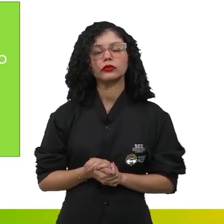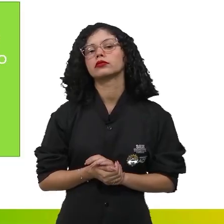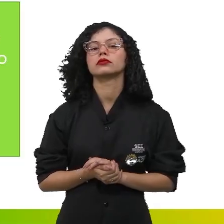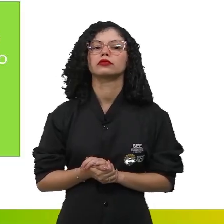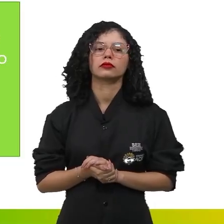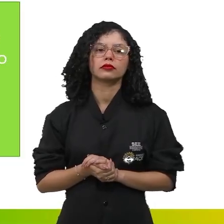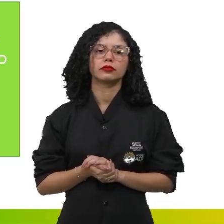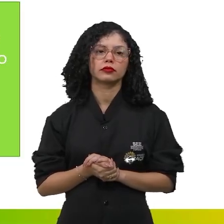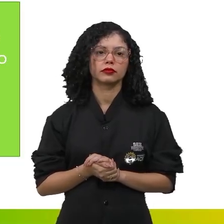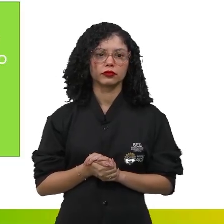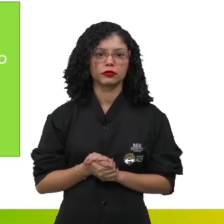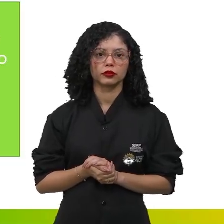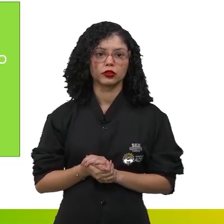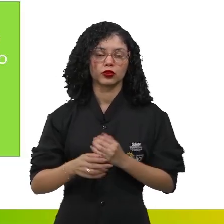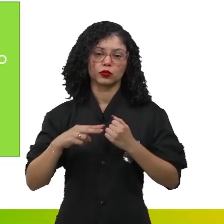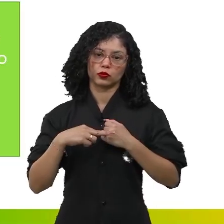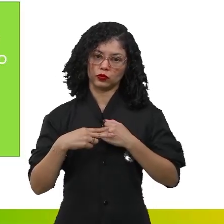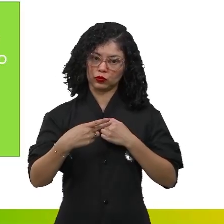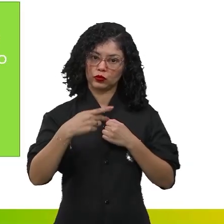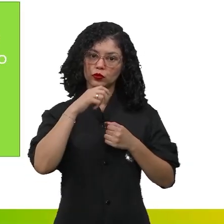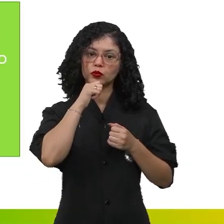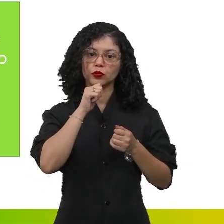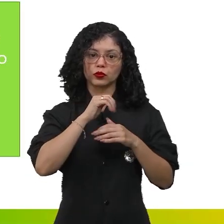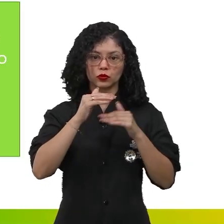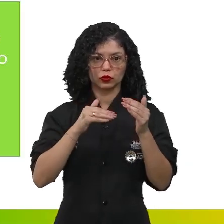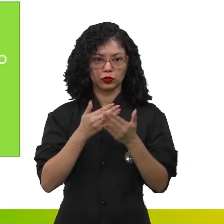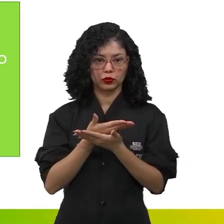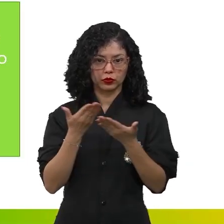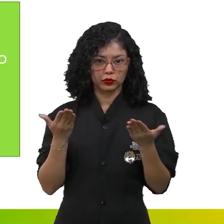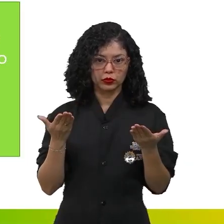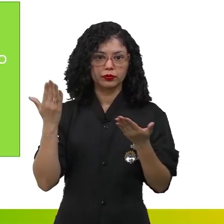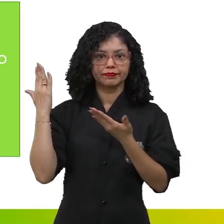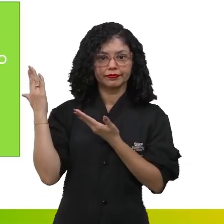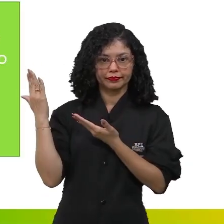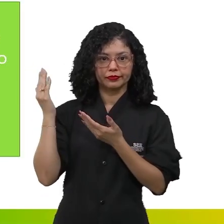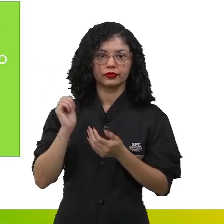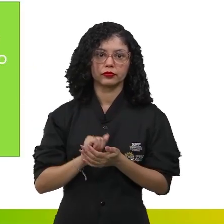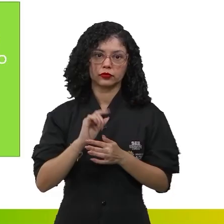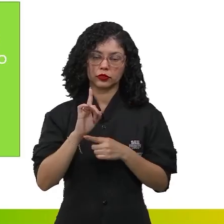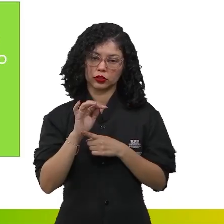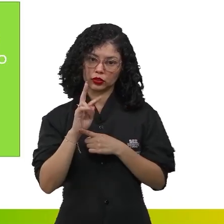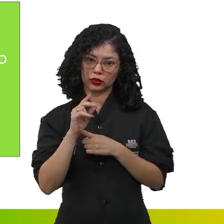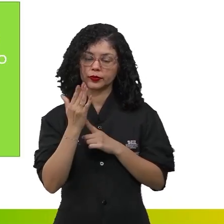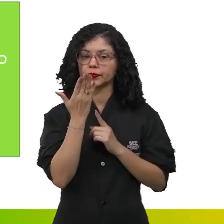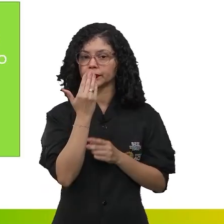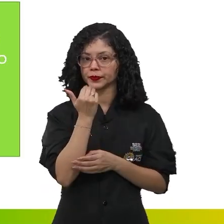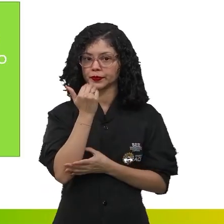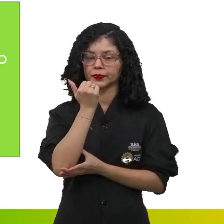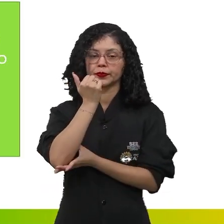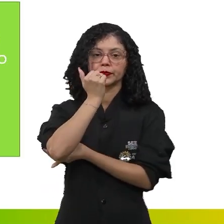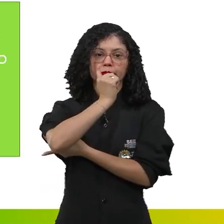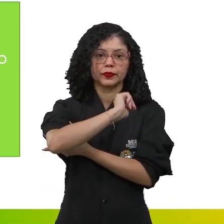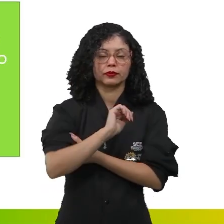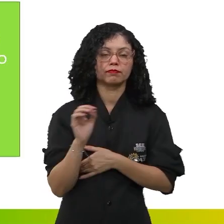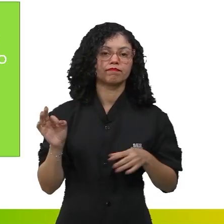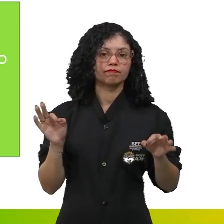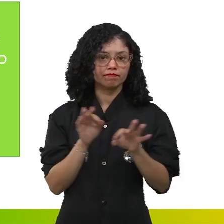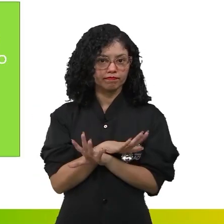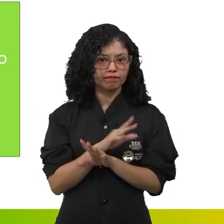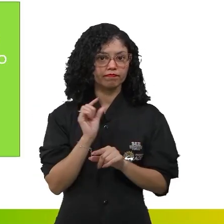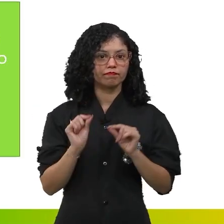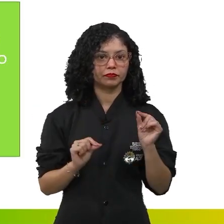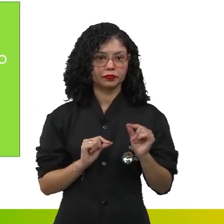Então aqui, como consequência, além de tudo isso, temos os distúrbios alimentares que acabam